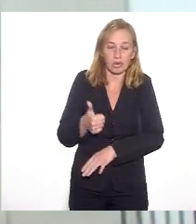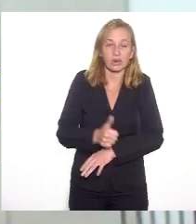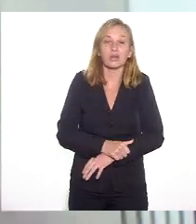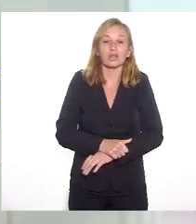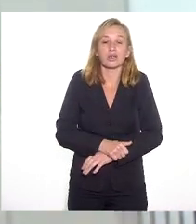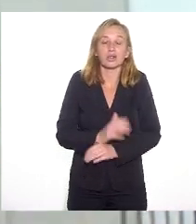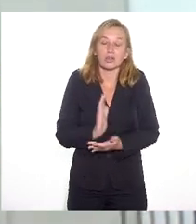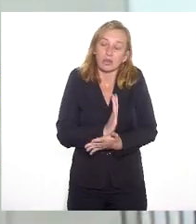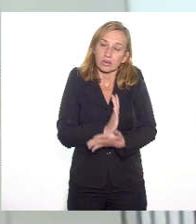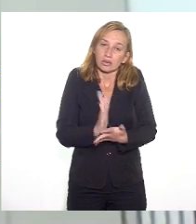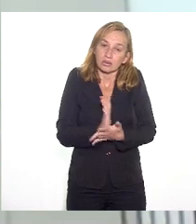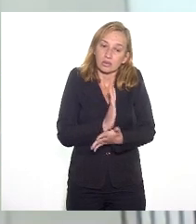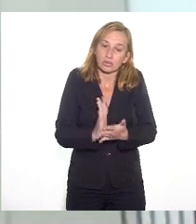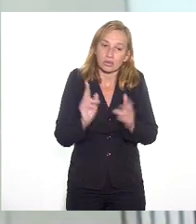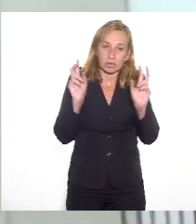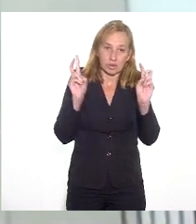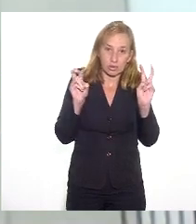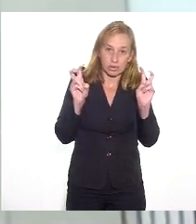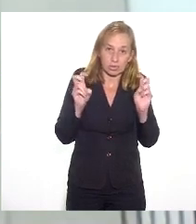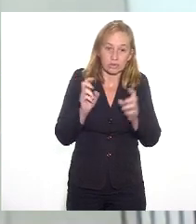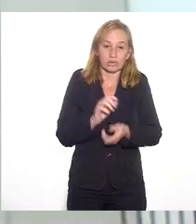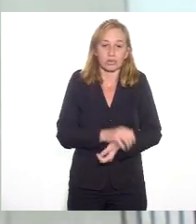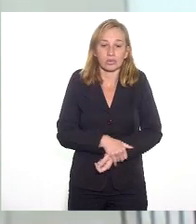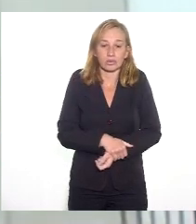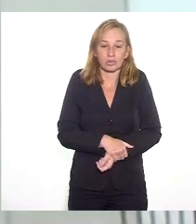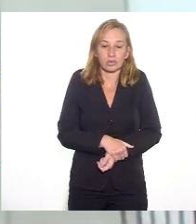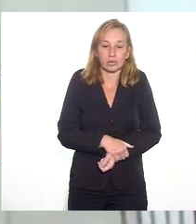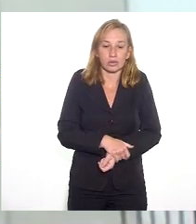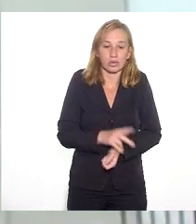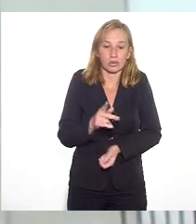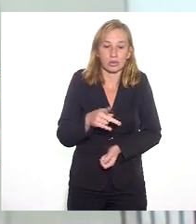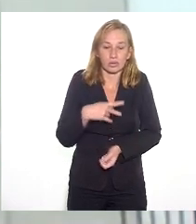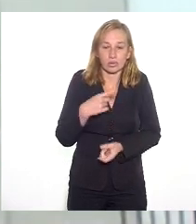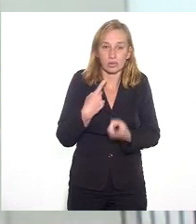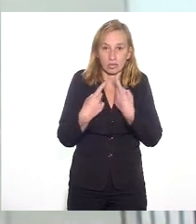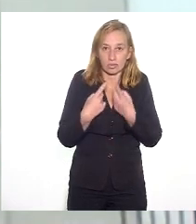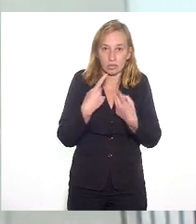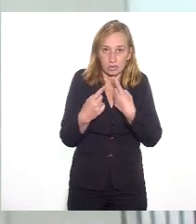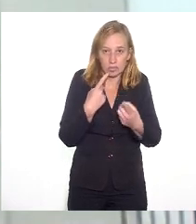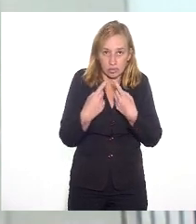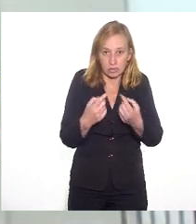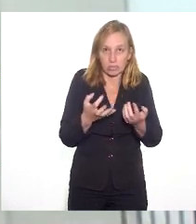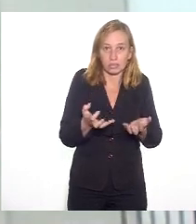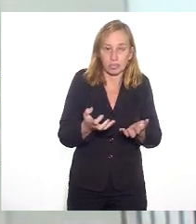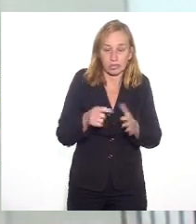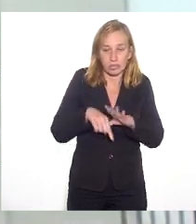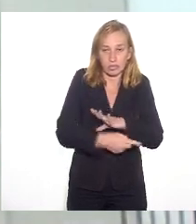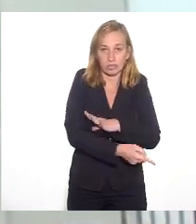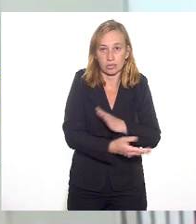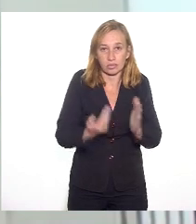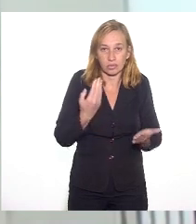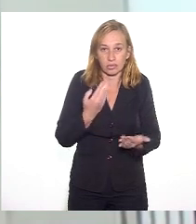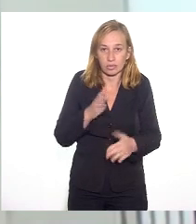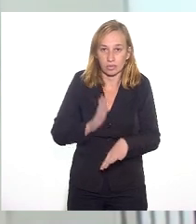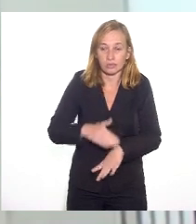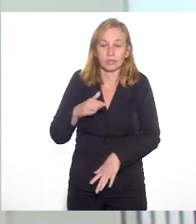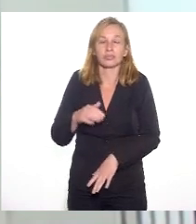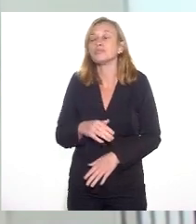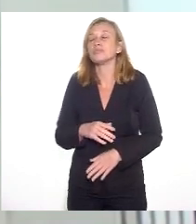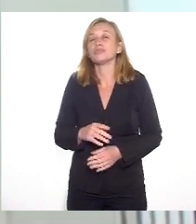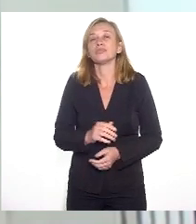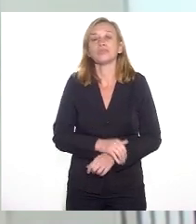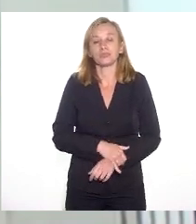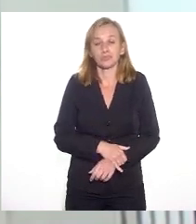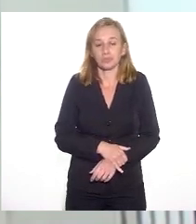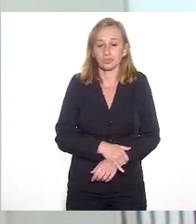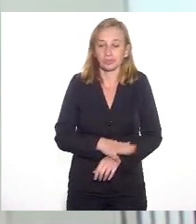né, algumas das questões que a gente está trazendo para o debate e que a gente vai querer aprofundar quando da discussão dos destaques.